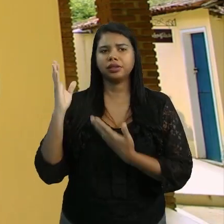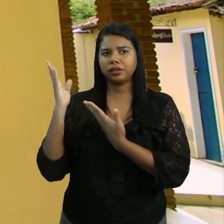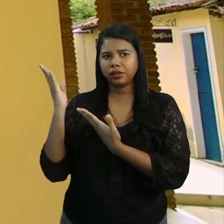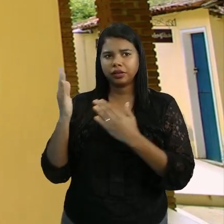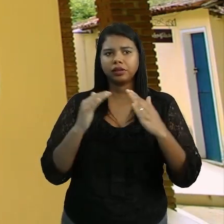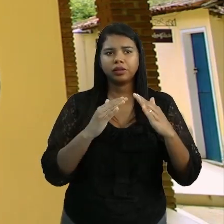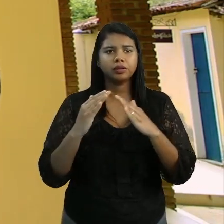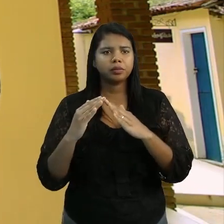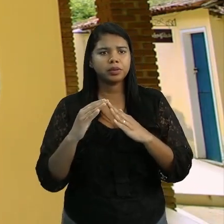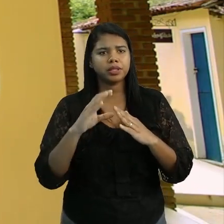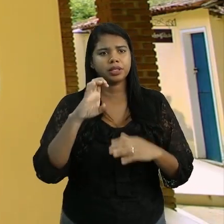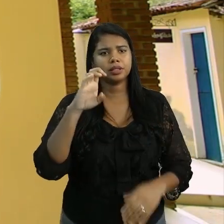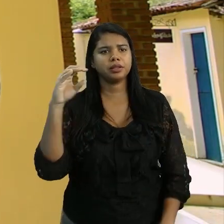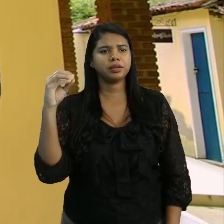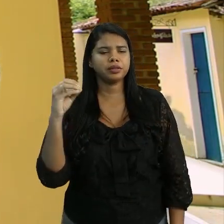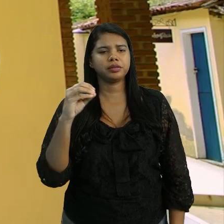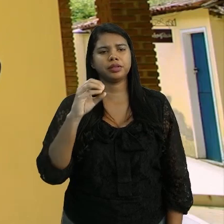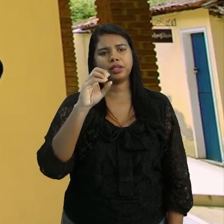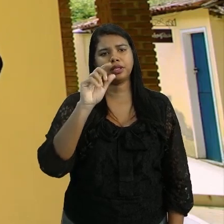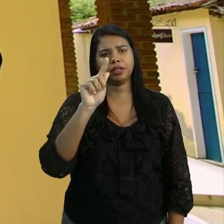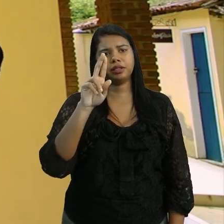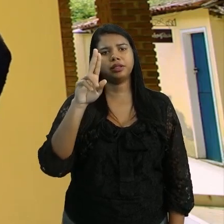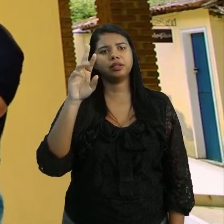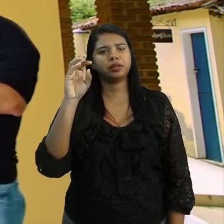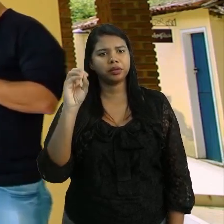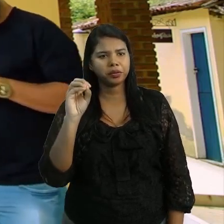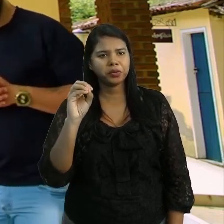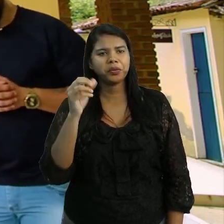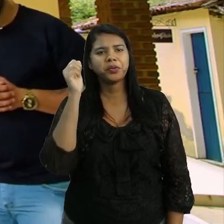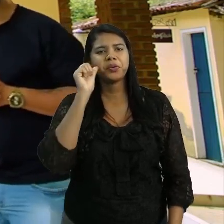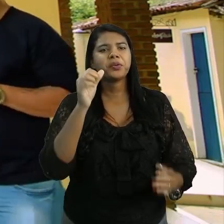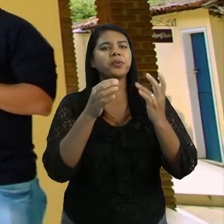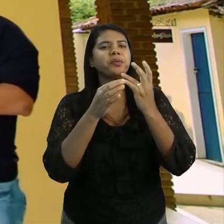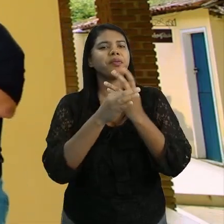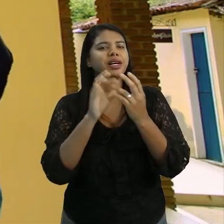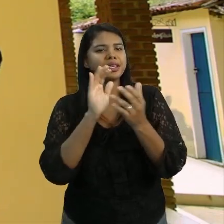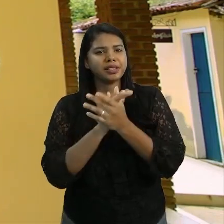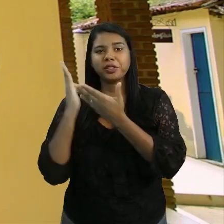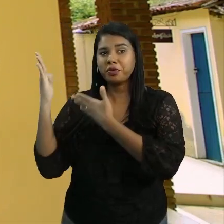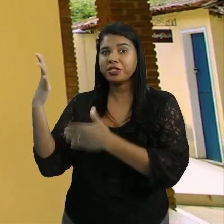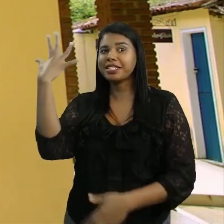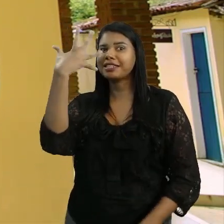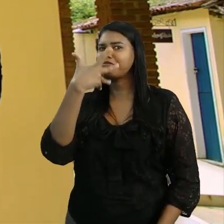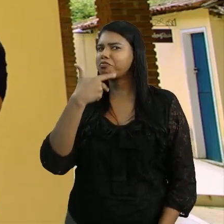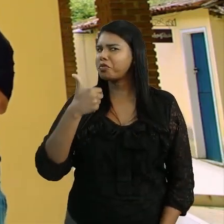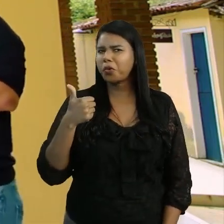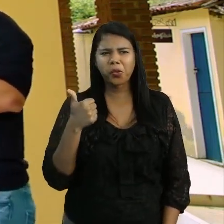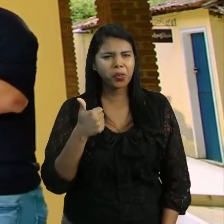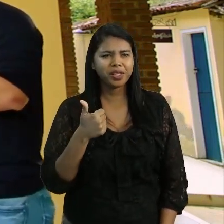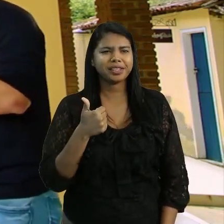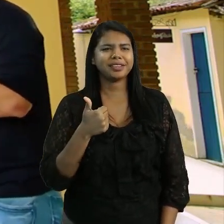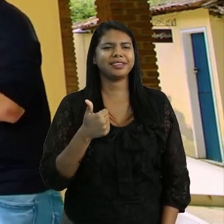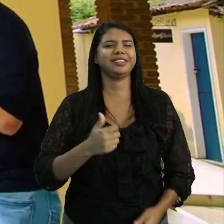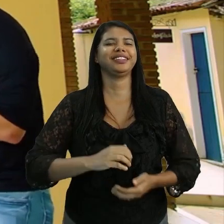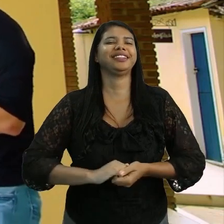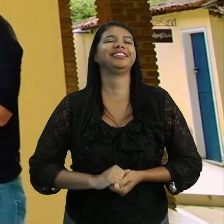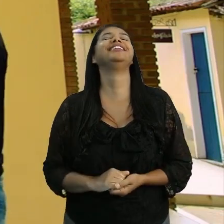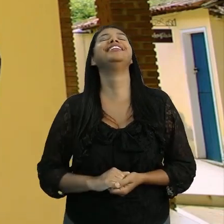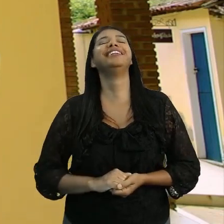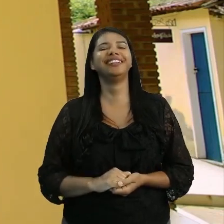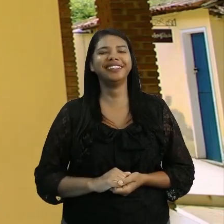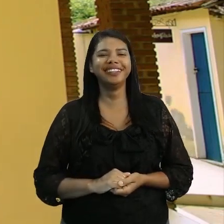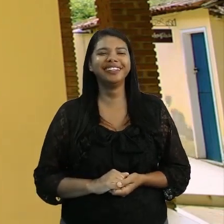sendo utilizado ou aqui não se fala? Olha, meu nome é Guilherme. Não, Guilherme? sem problema, meu nome é Guilherme. Meus